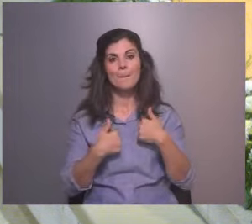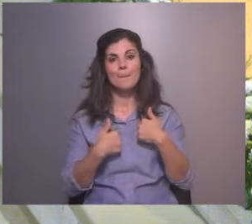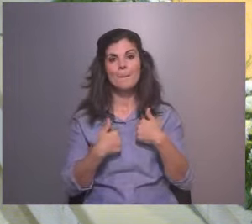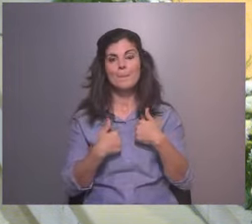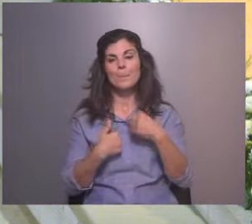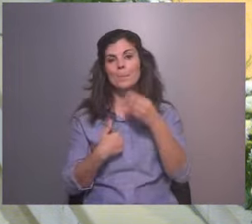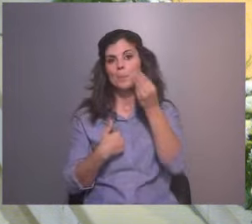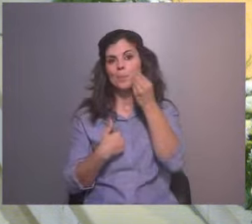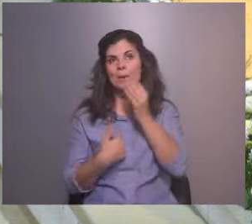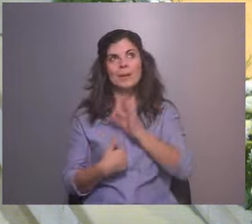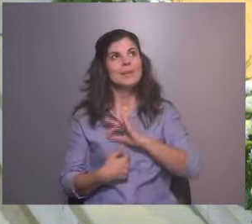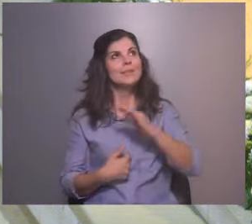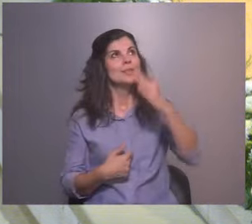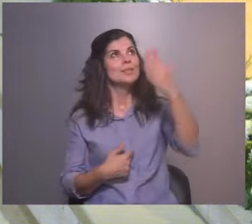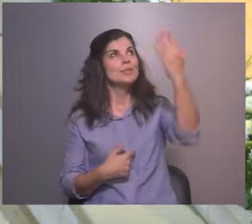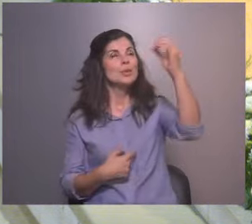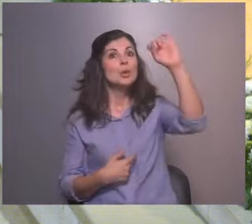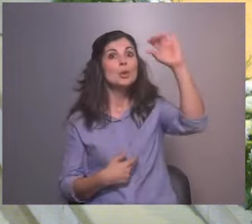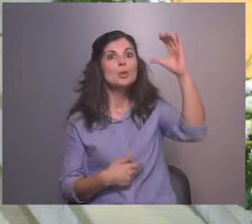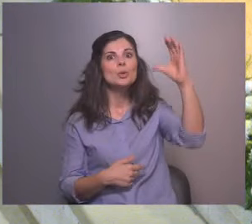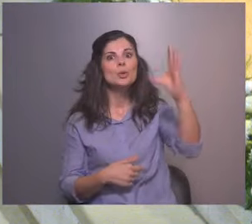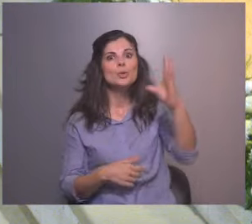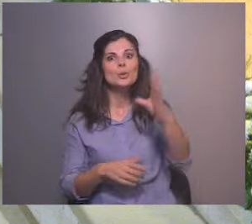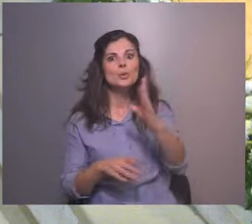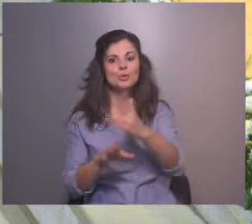aleluia,